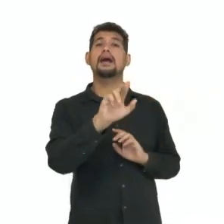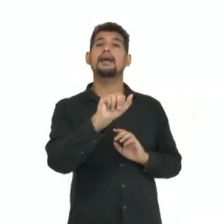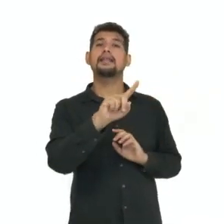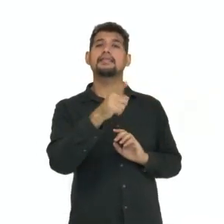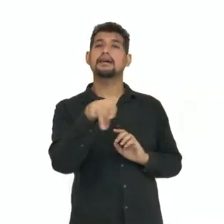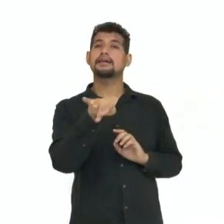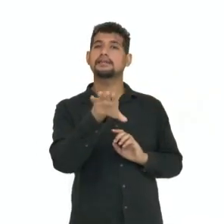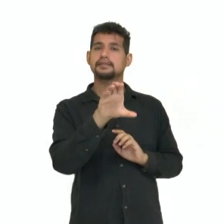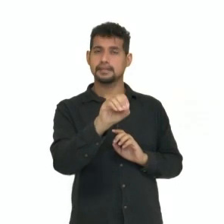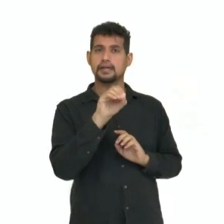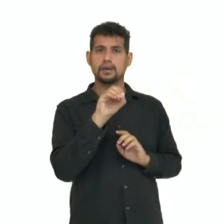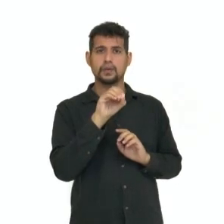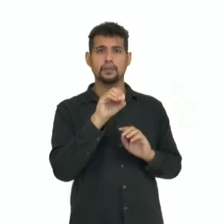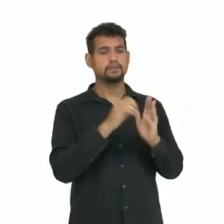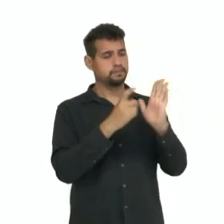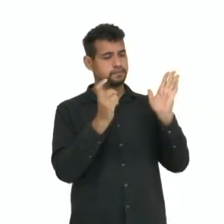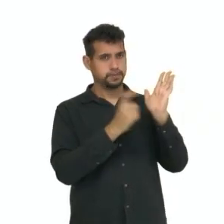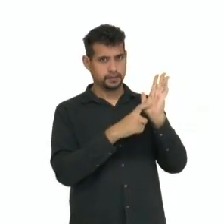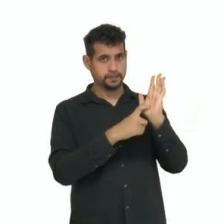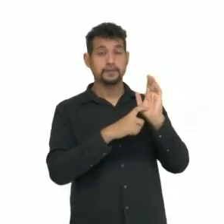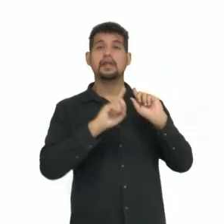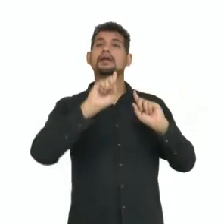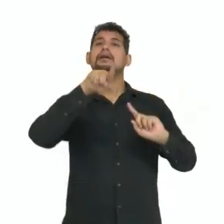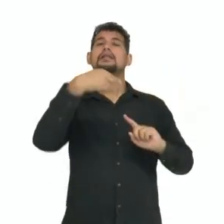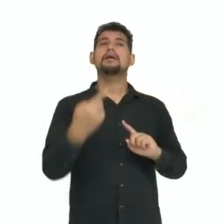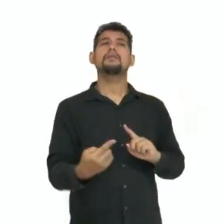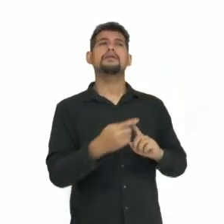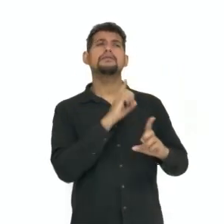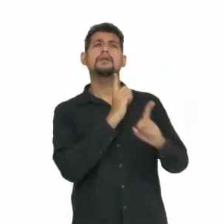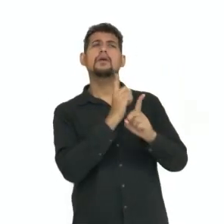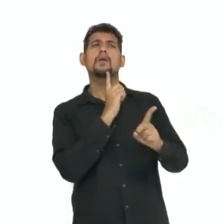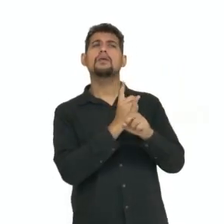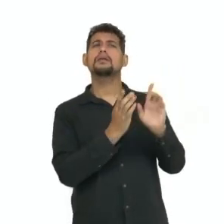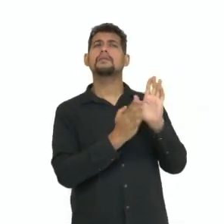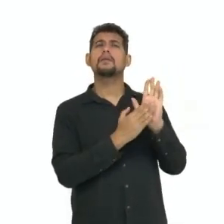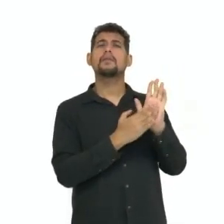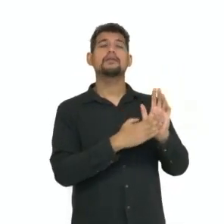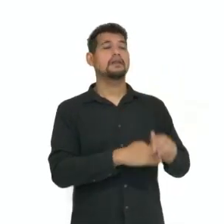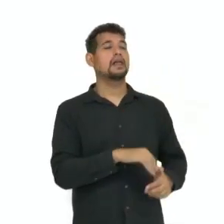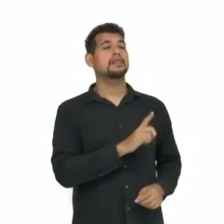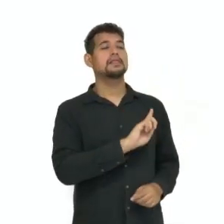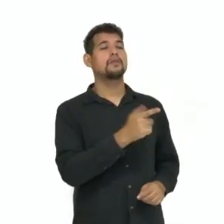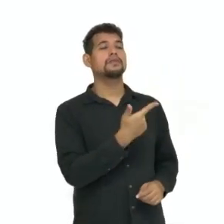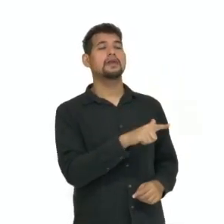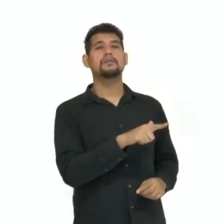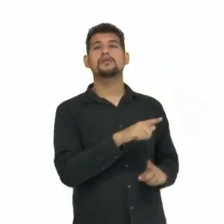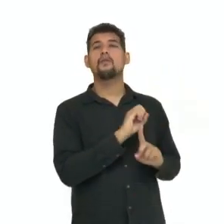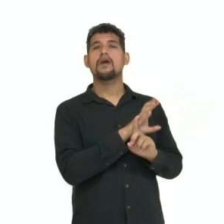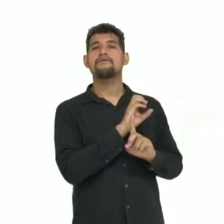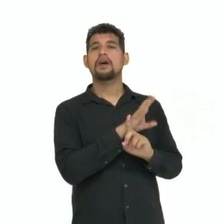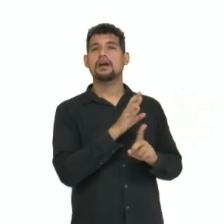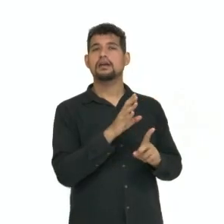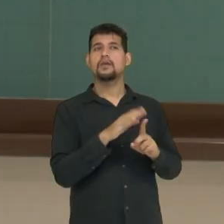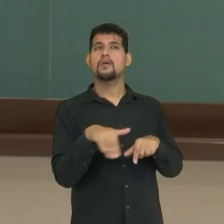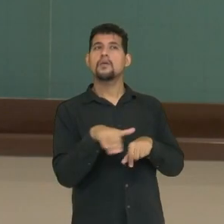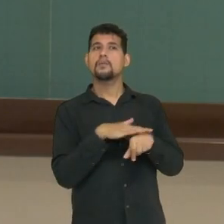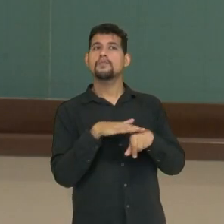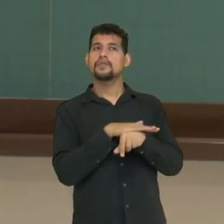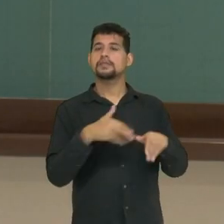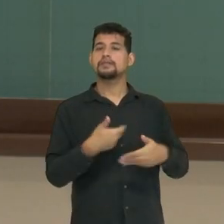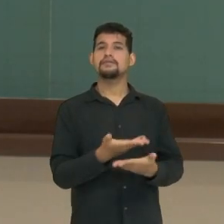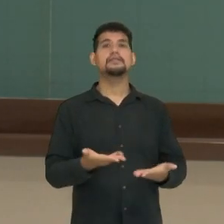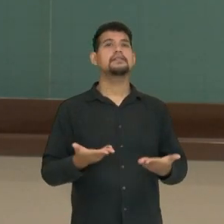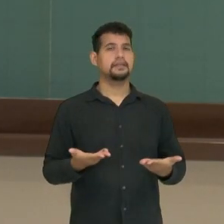redação, dissertativo argumentativo e localiza a proposta Não temos Wi-Fi, converse entre